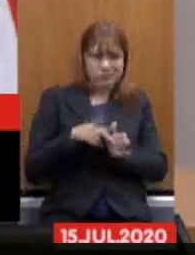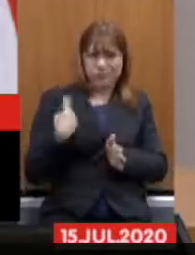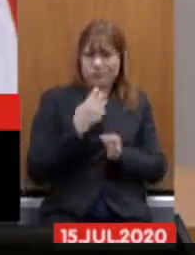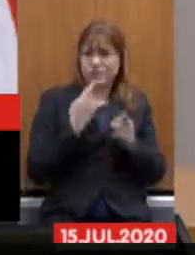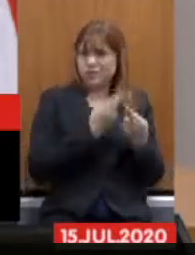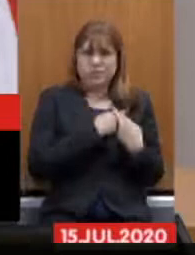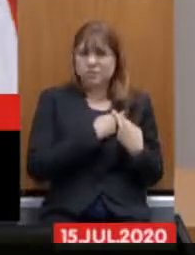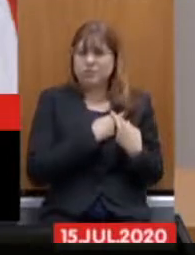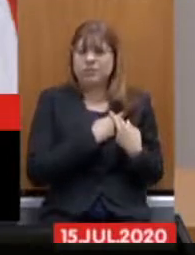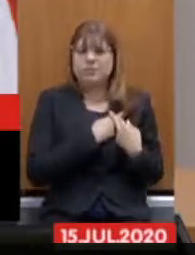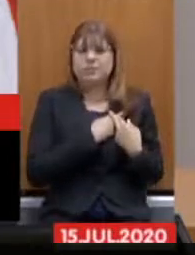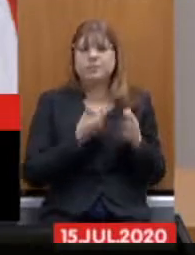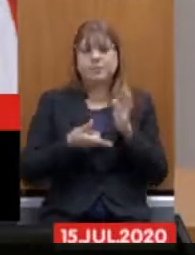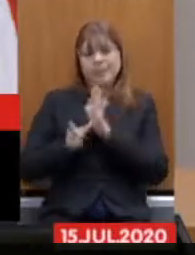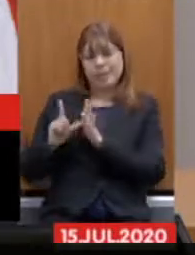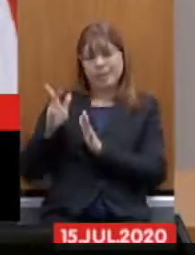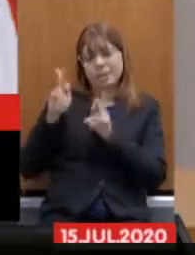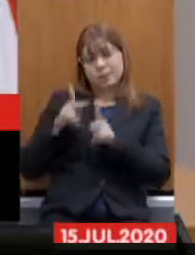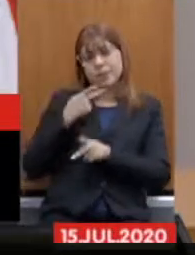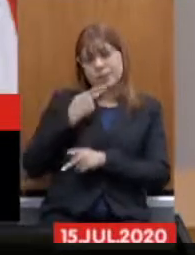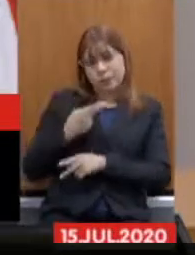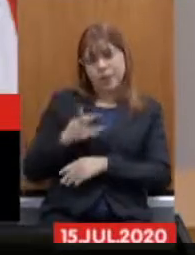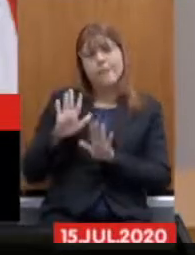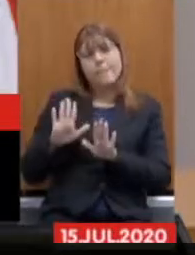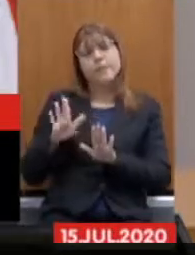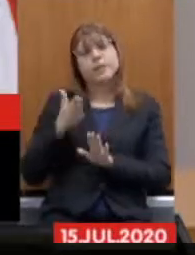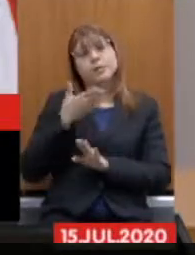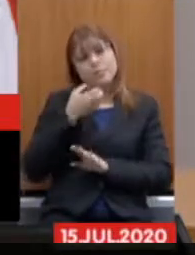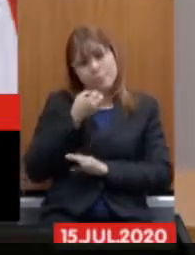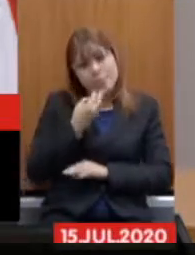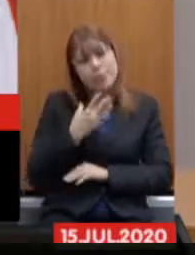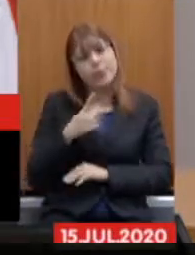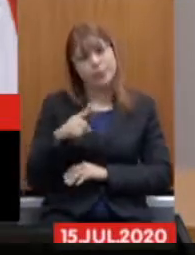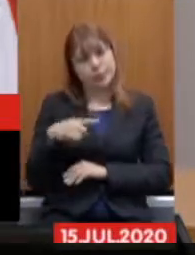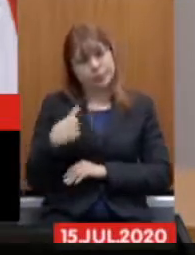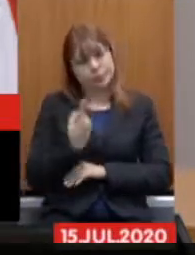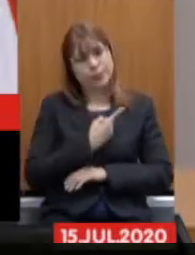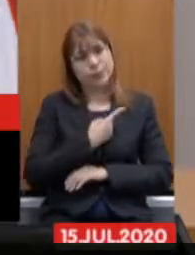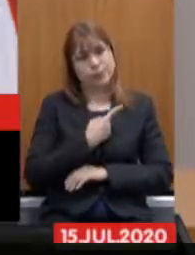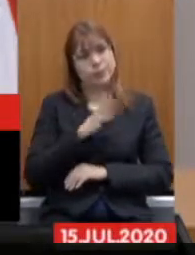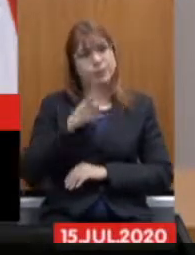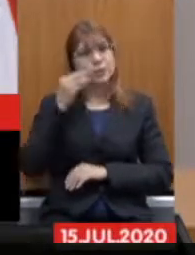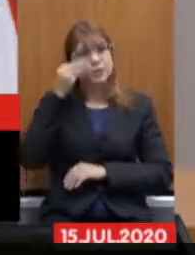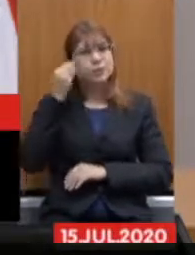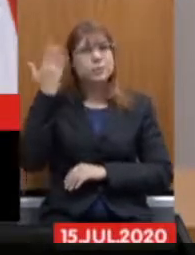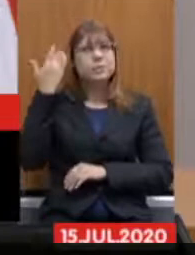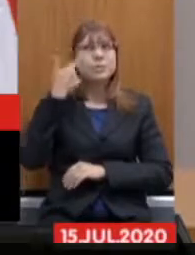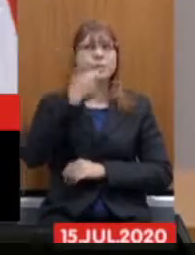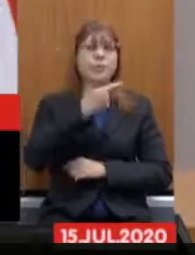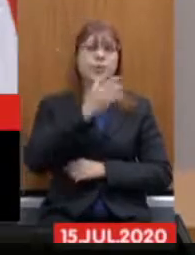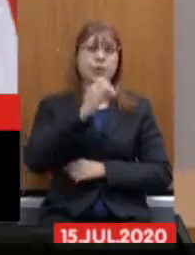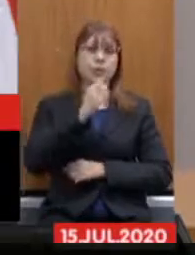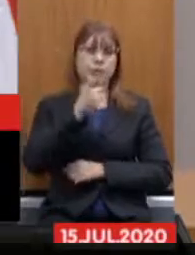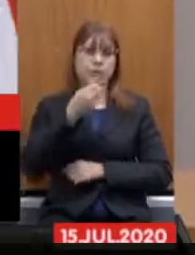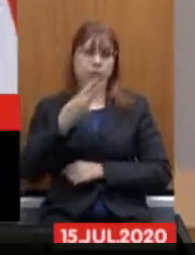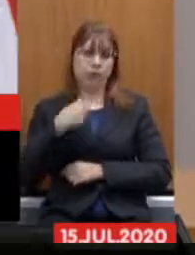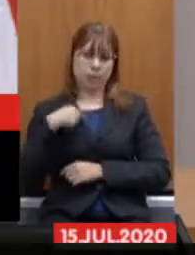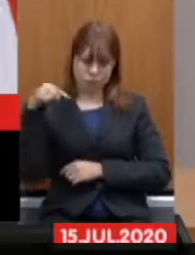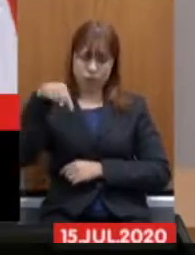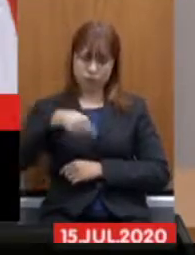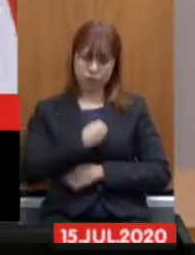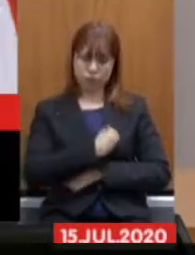já disseram aqui mas é muito bom a gente ter um pouquinho mais de experiência né em 2013 eu estava